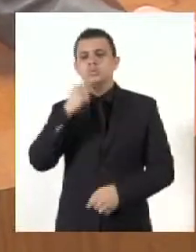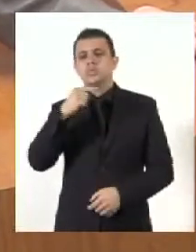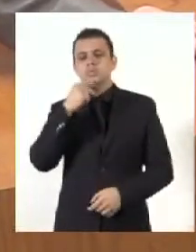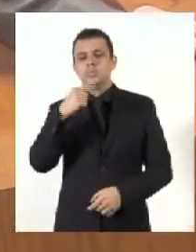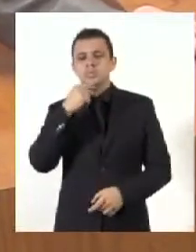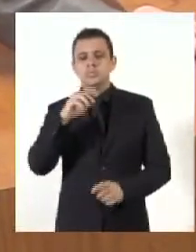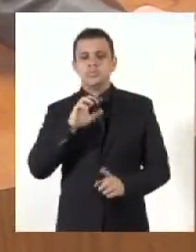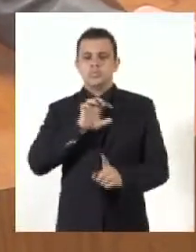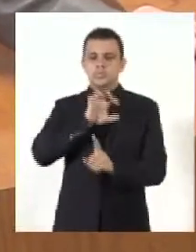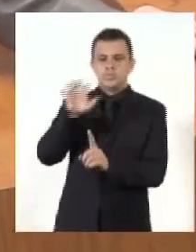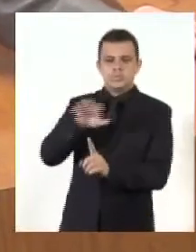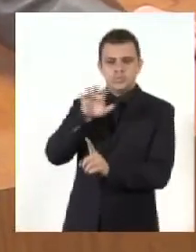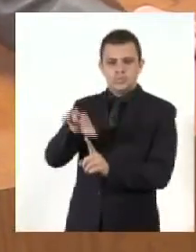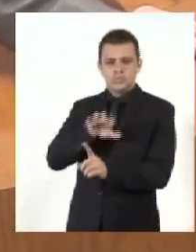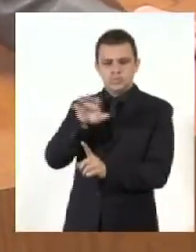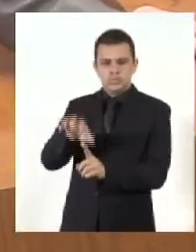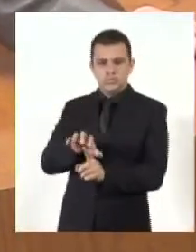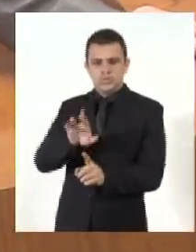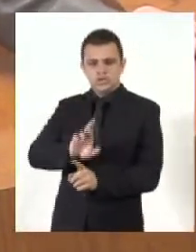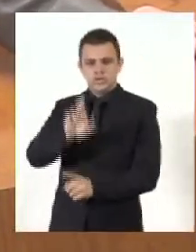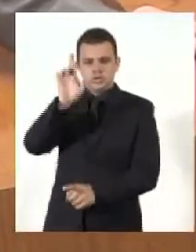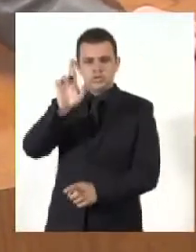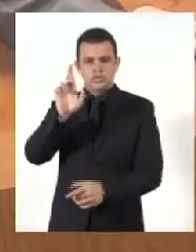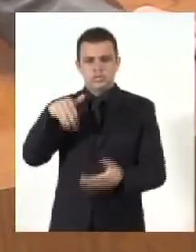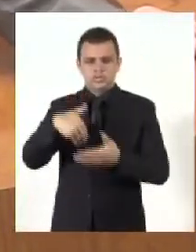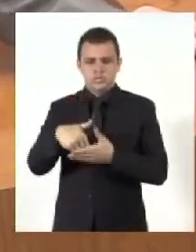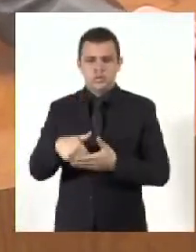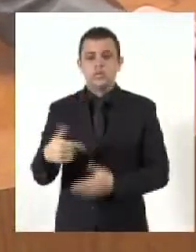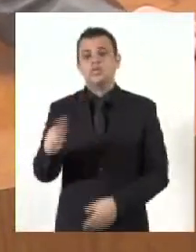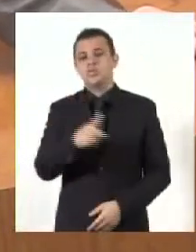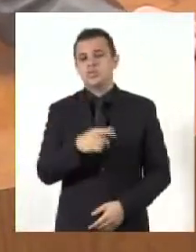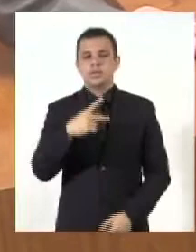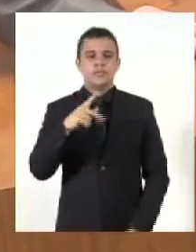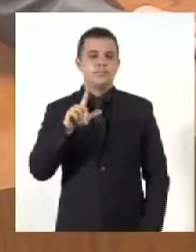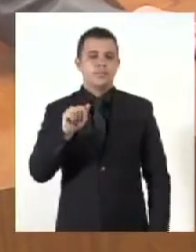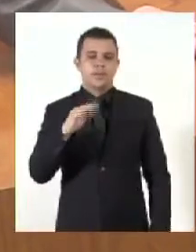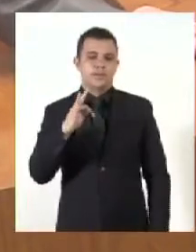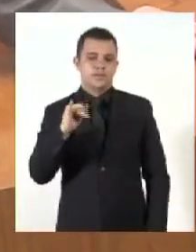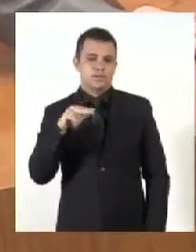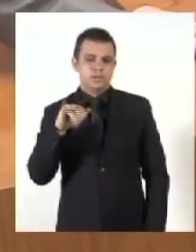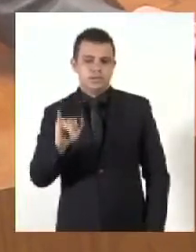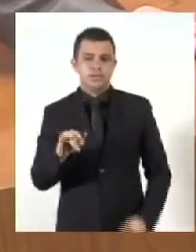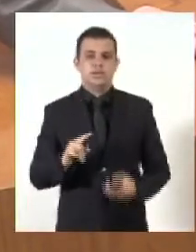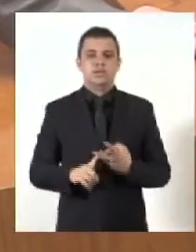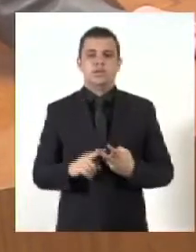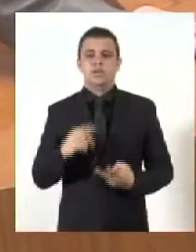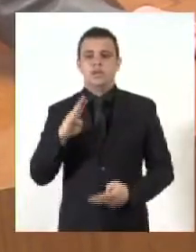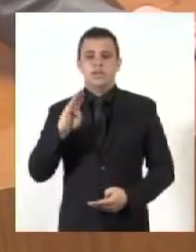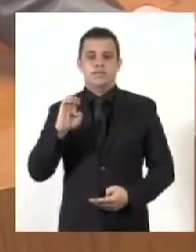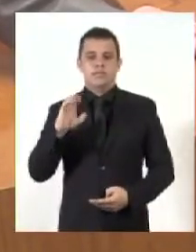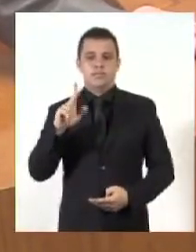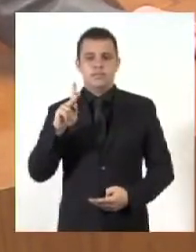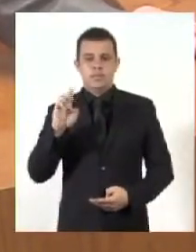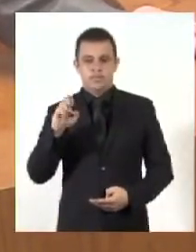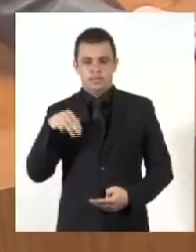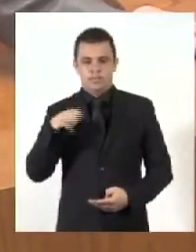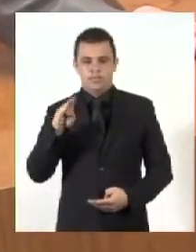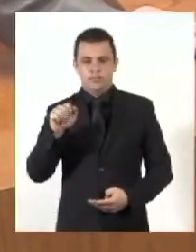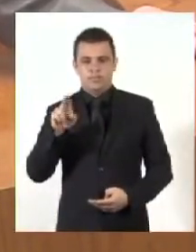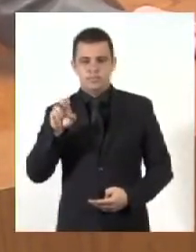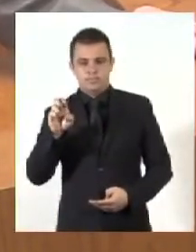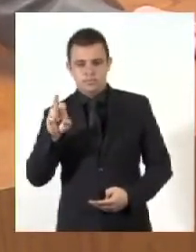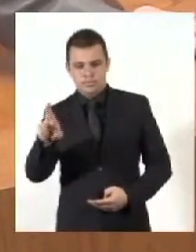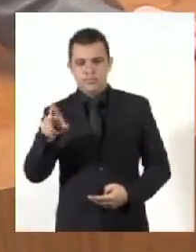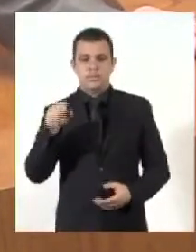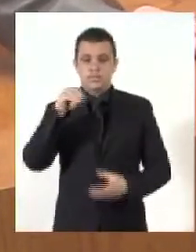predileto. Não temos nenhum Platini, nenhum Beckenbauer entre os dirigentes de nosso futebol.